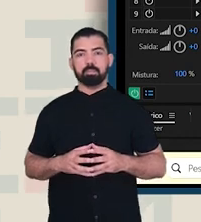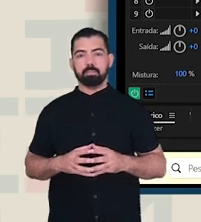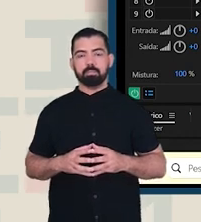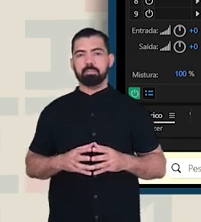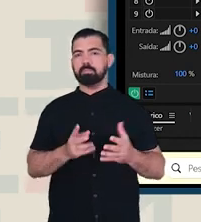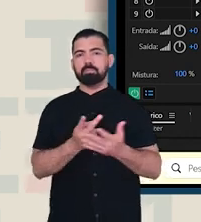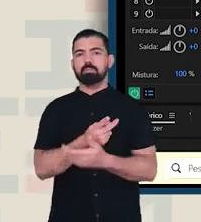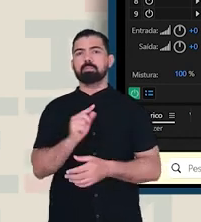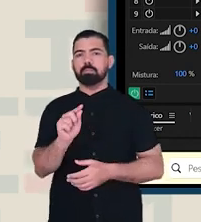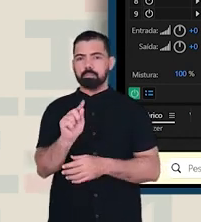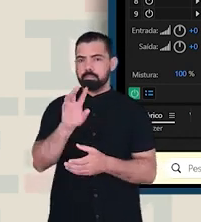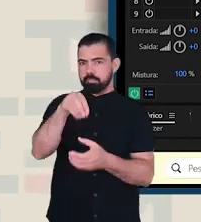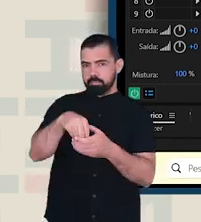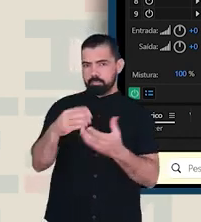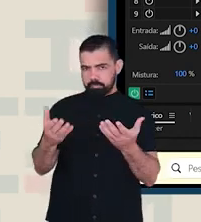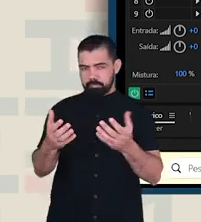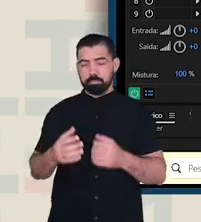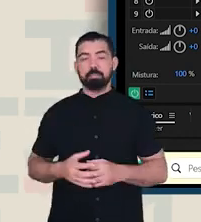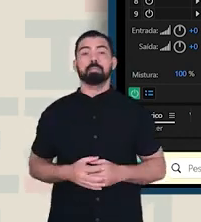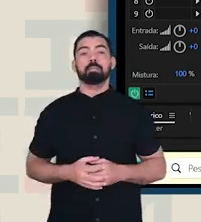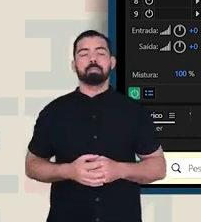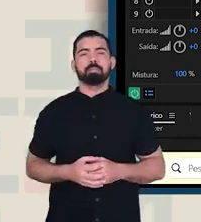O que aconteceu aqui?